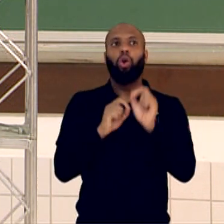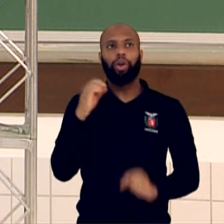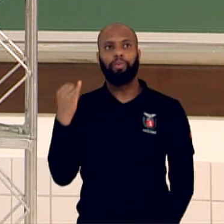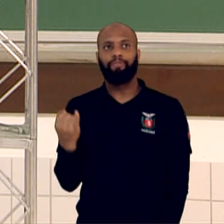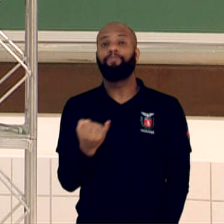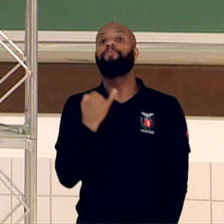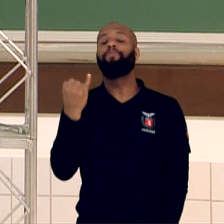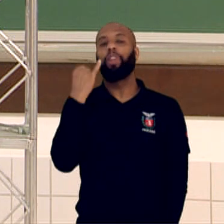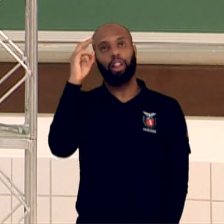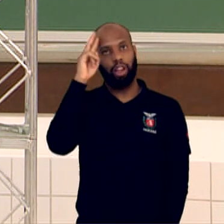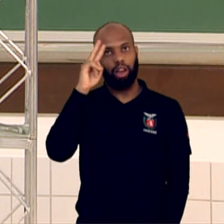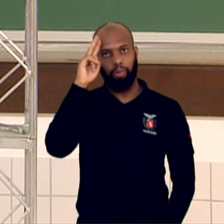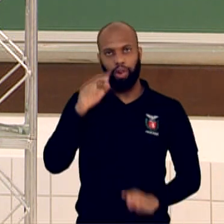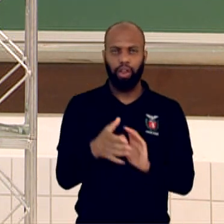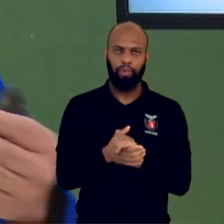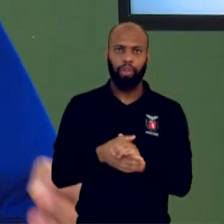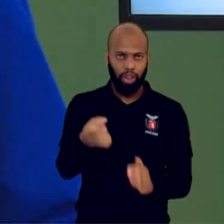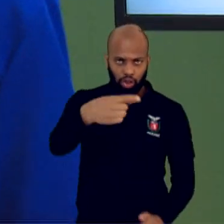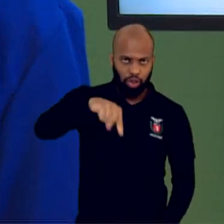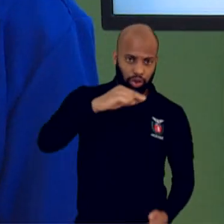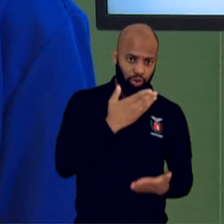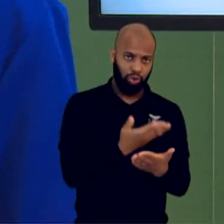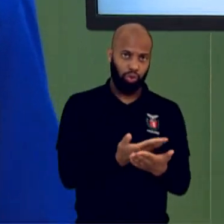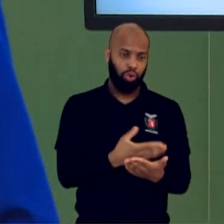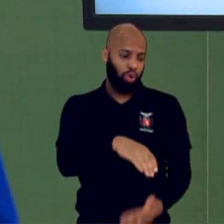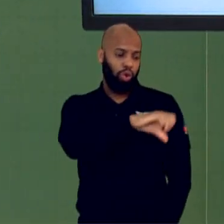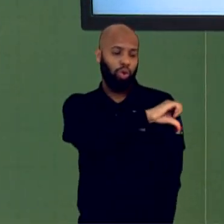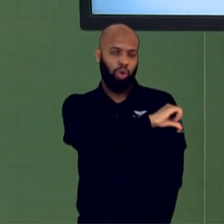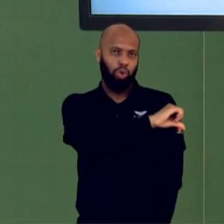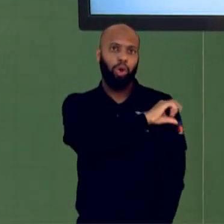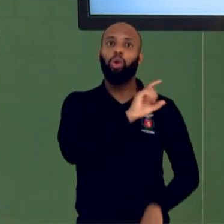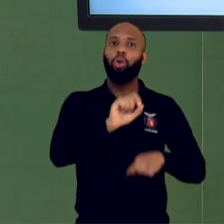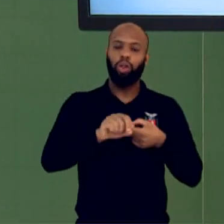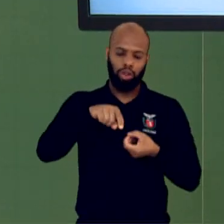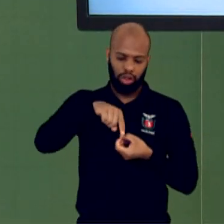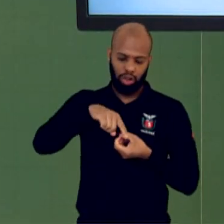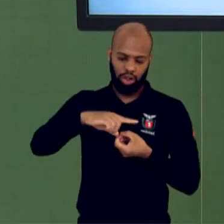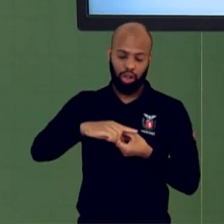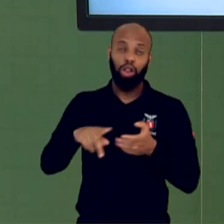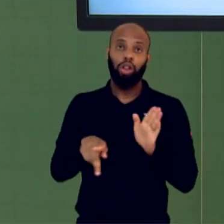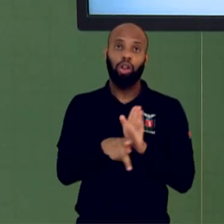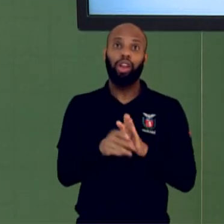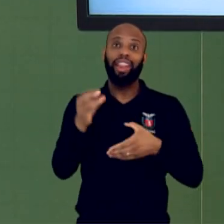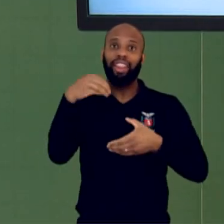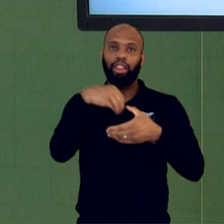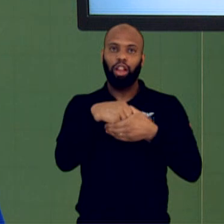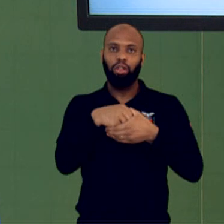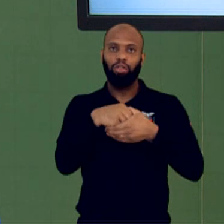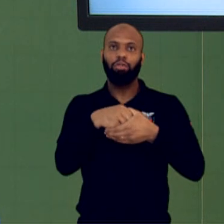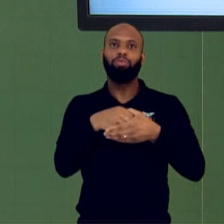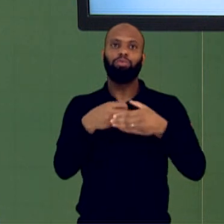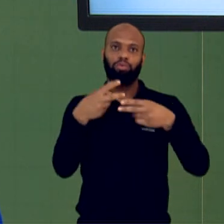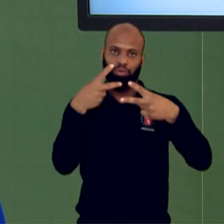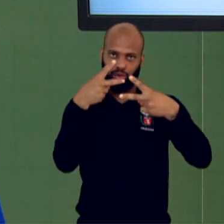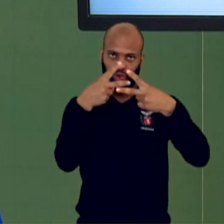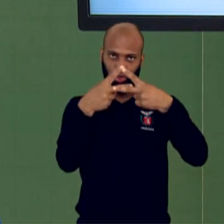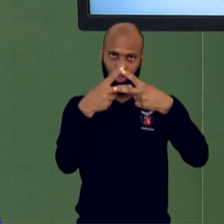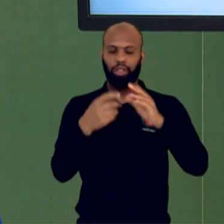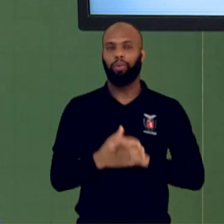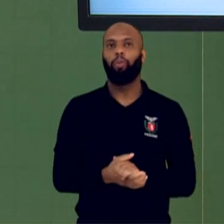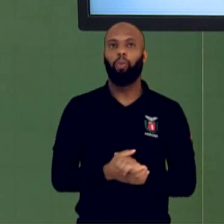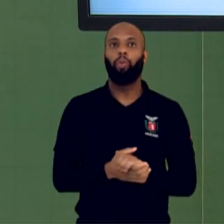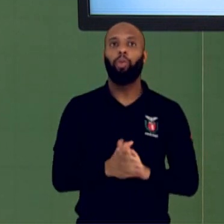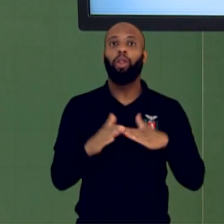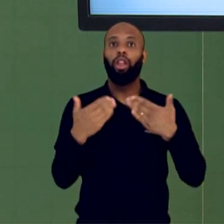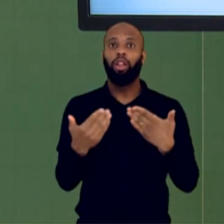lembrar. Vocês estudaram no 9º ano a trigonometria no triângulo retângulo. Então, o que acontece?